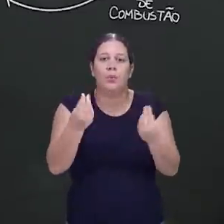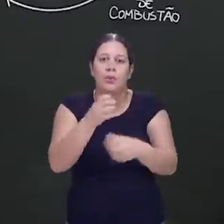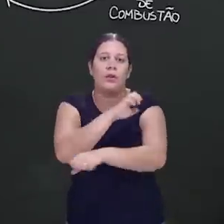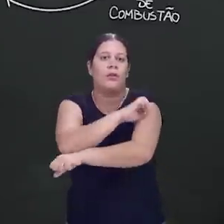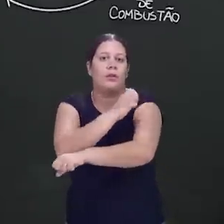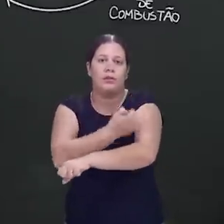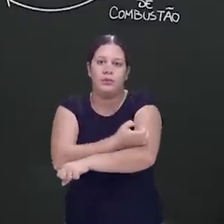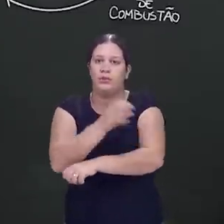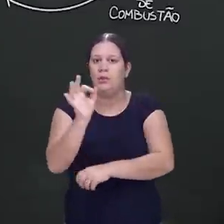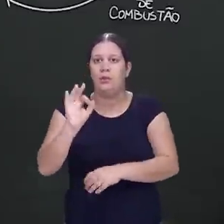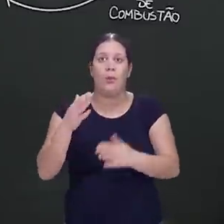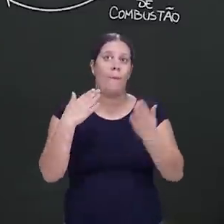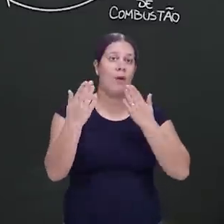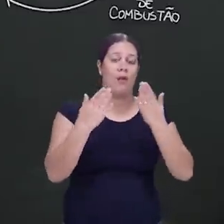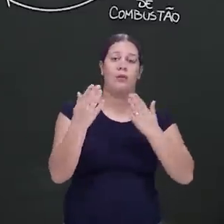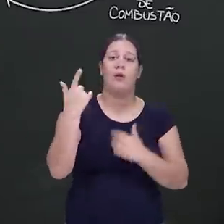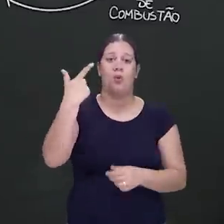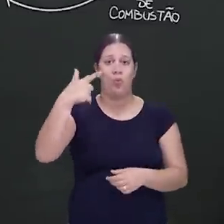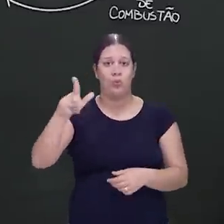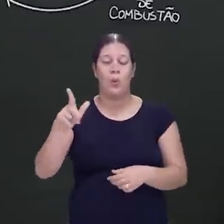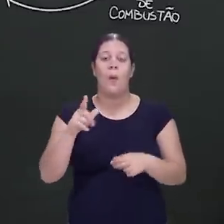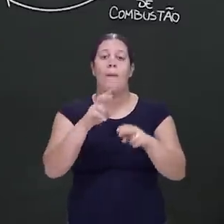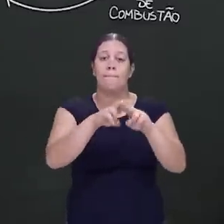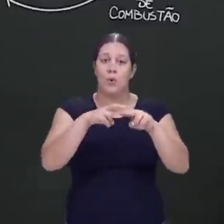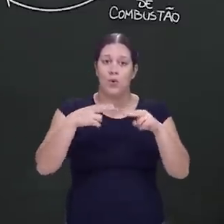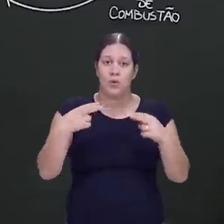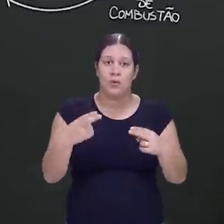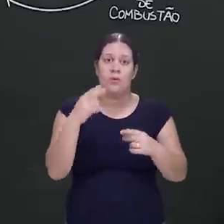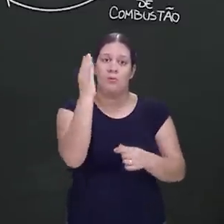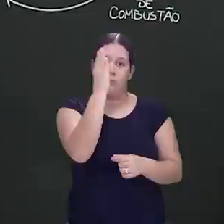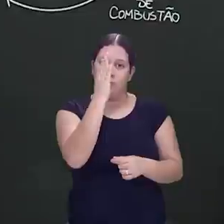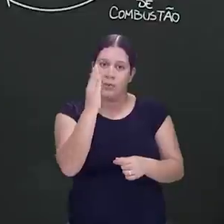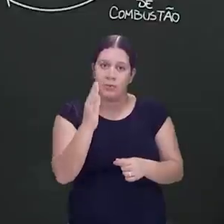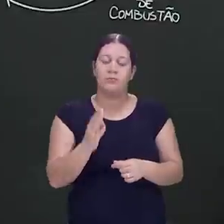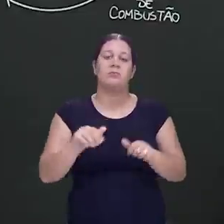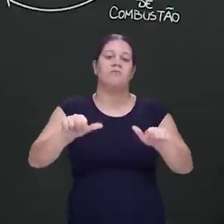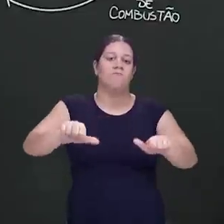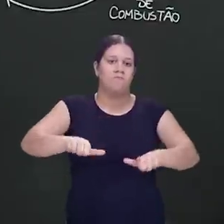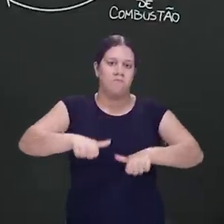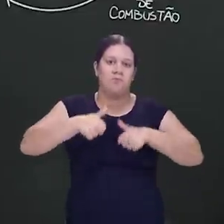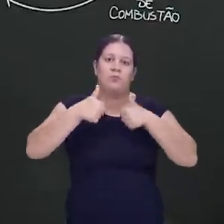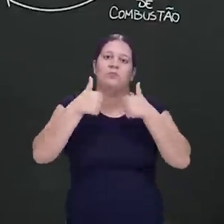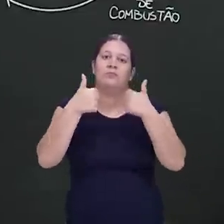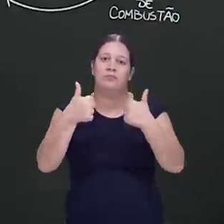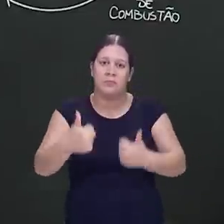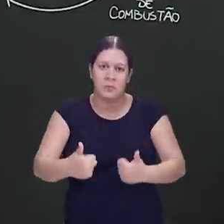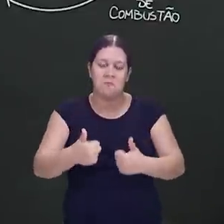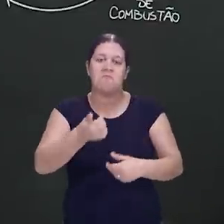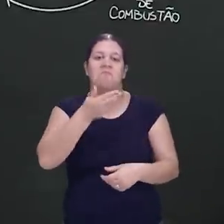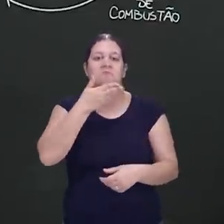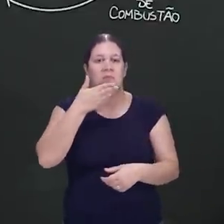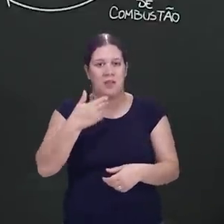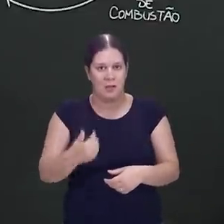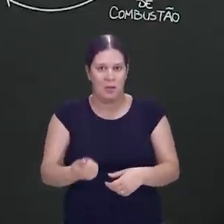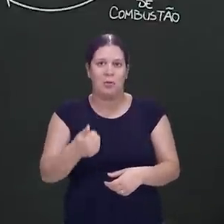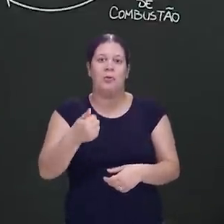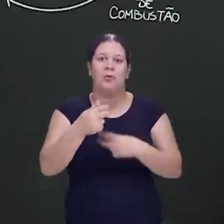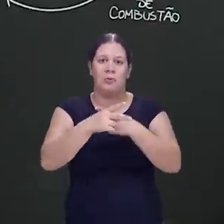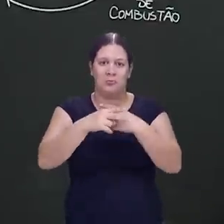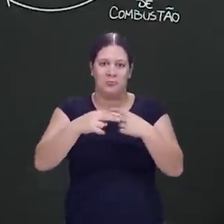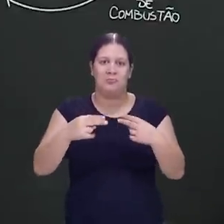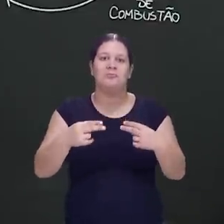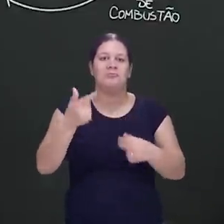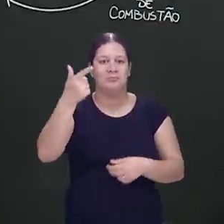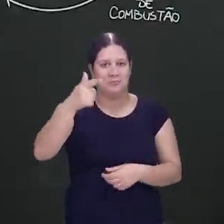assim comparado a alguns outros, tá? Porém, o Brasil está muito bem utilizando essa energia renovável e limpa.